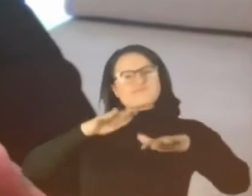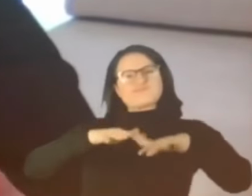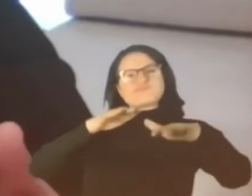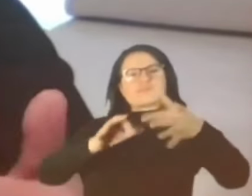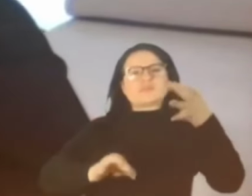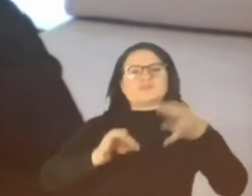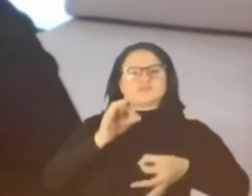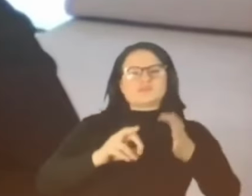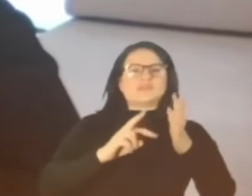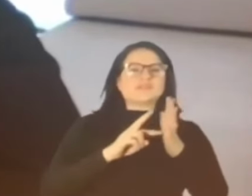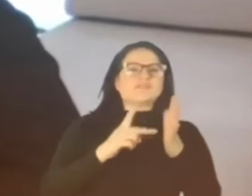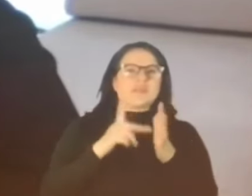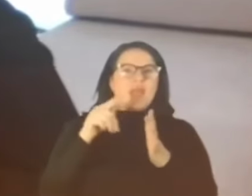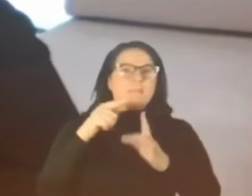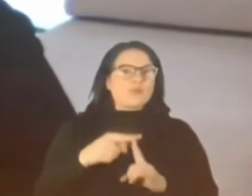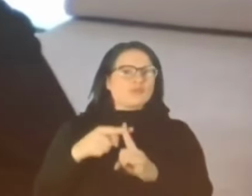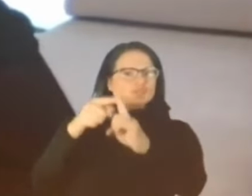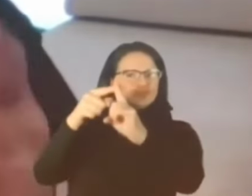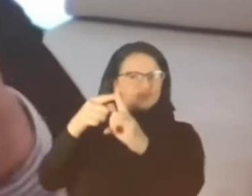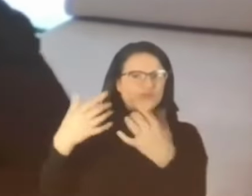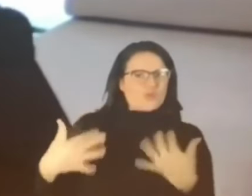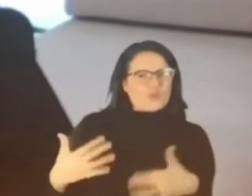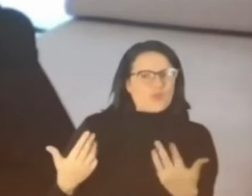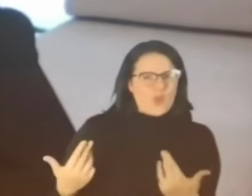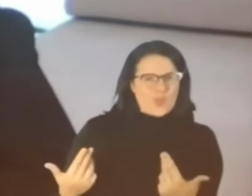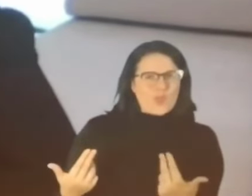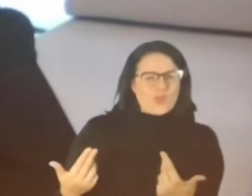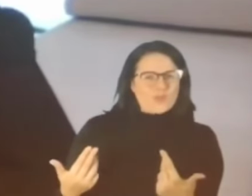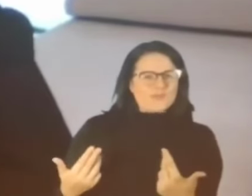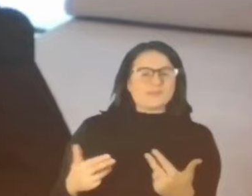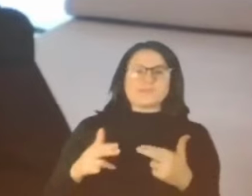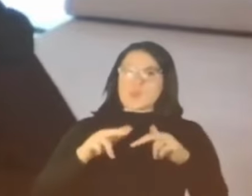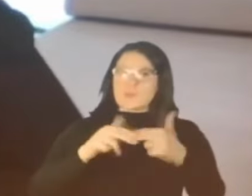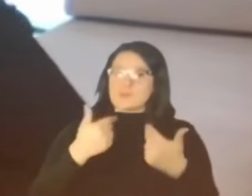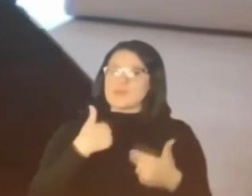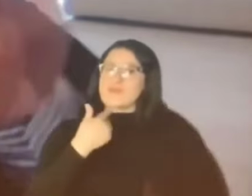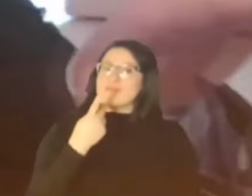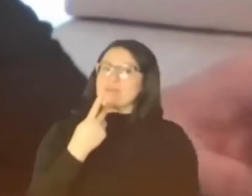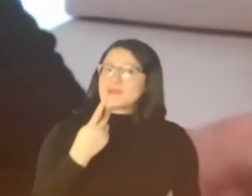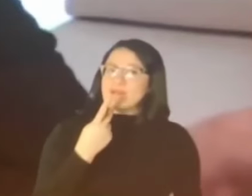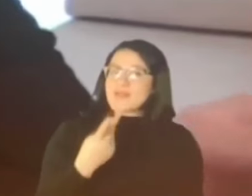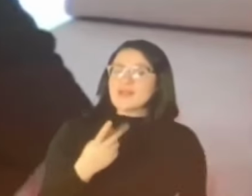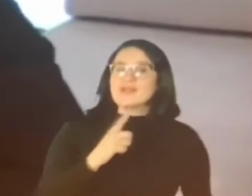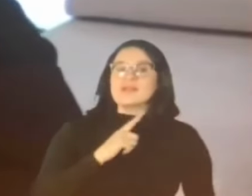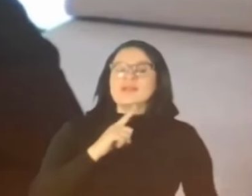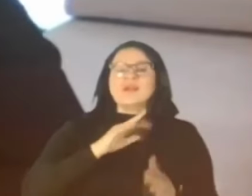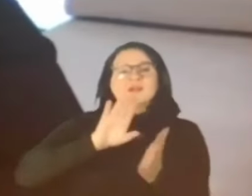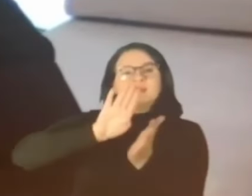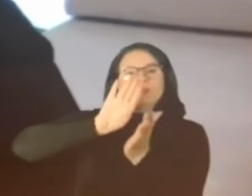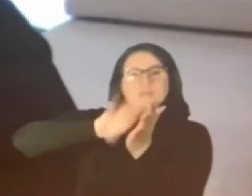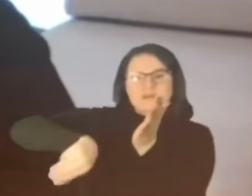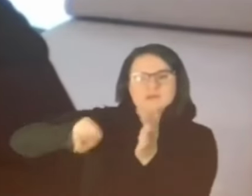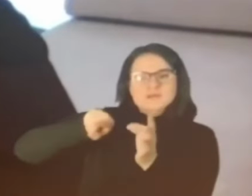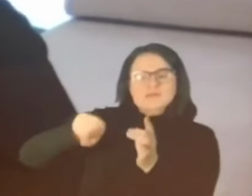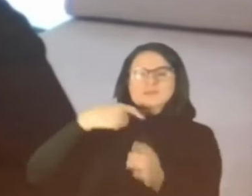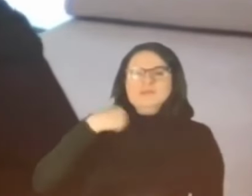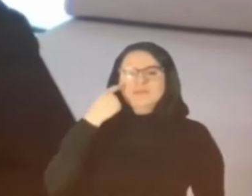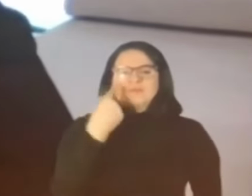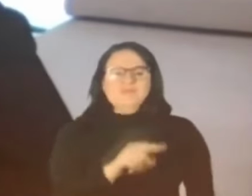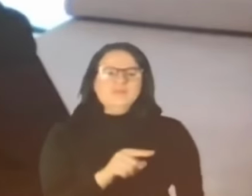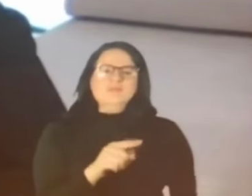um lawfare positivo. Daí porque eu demarquei o conceito de lawfare, eu descarto esse e vejo o lawfare, sim, como